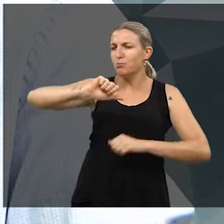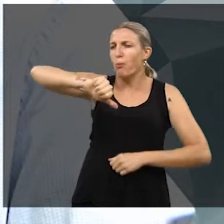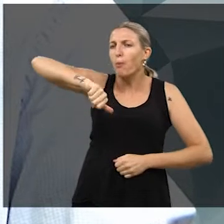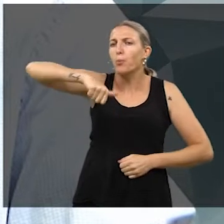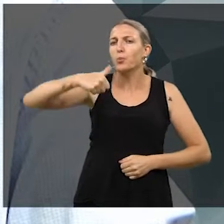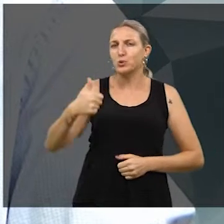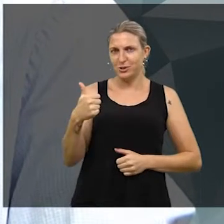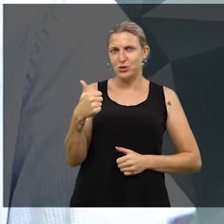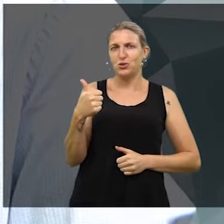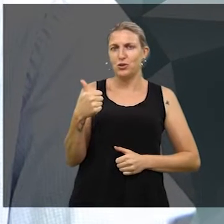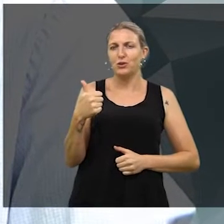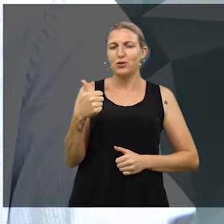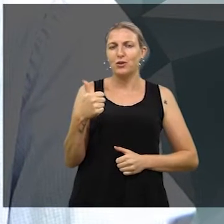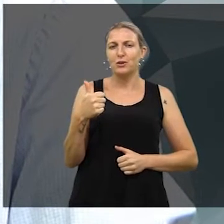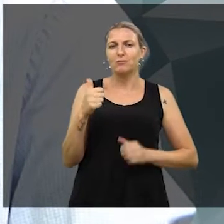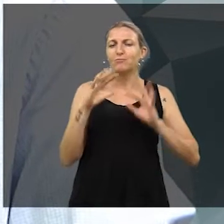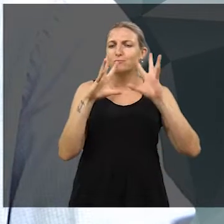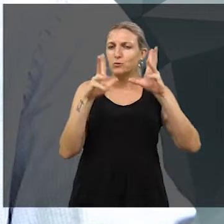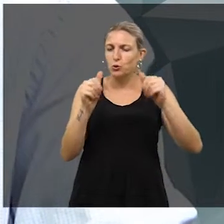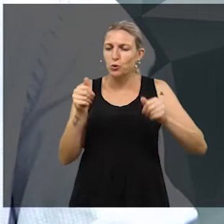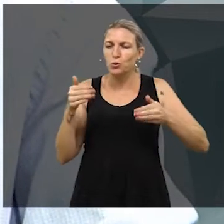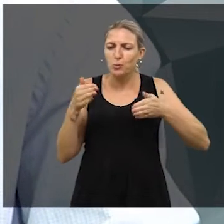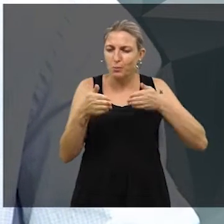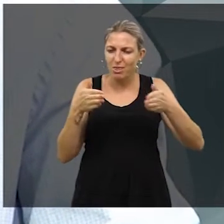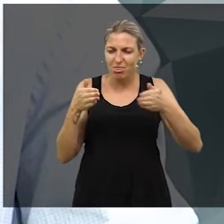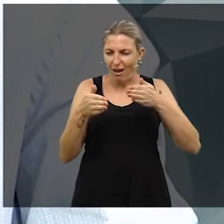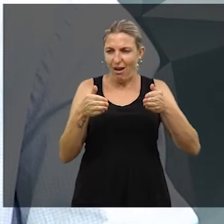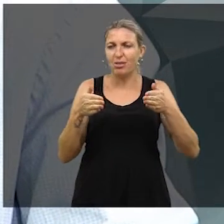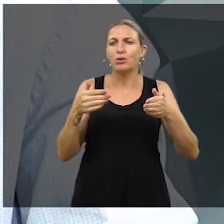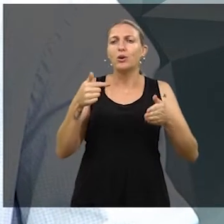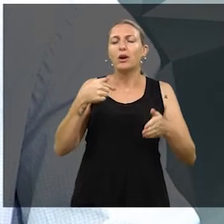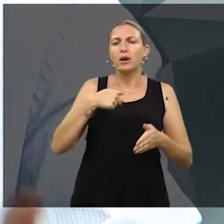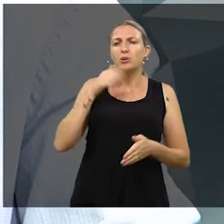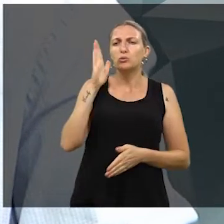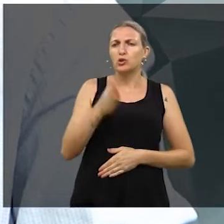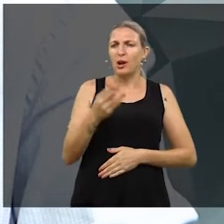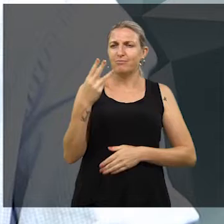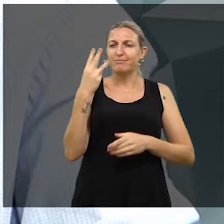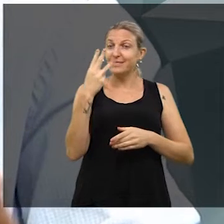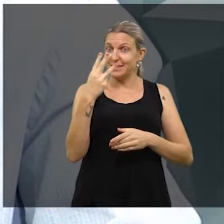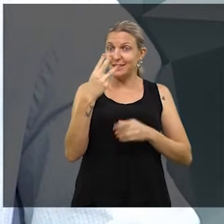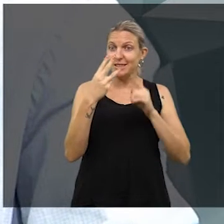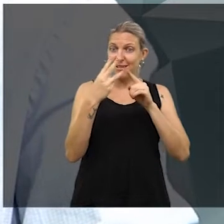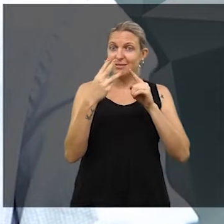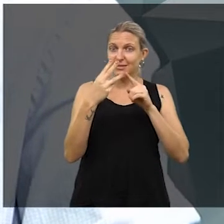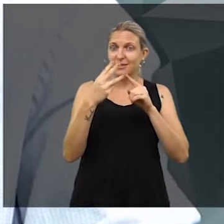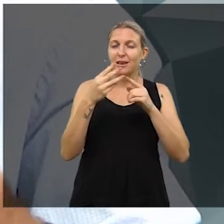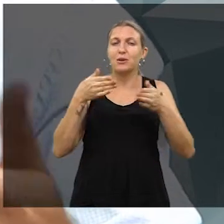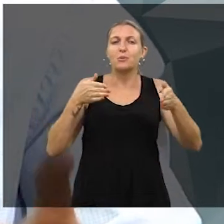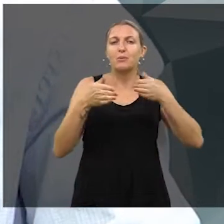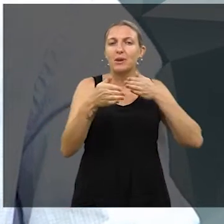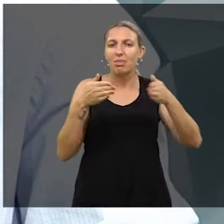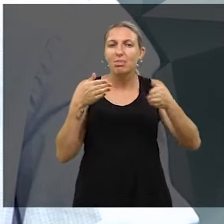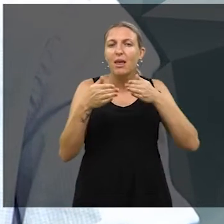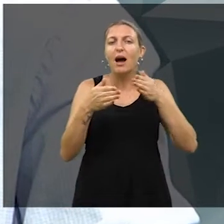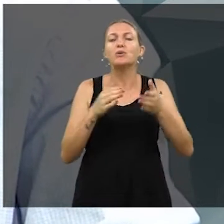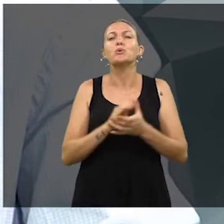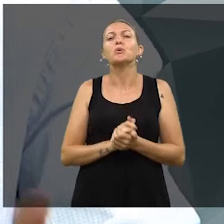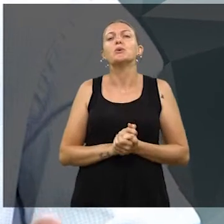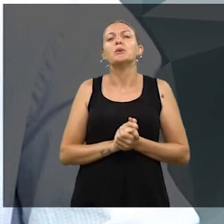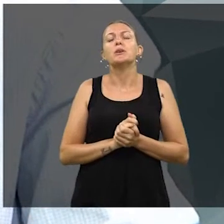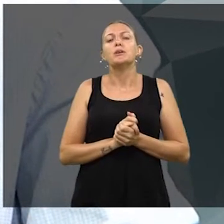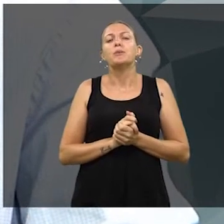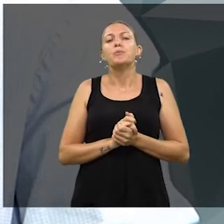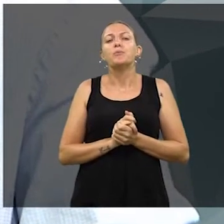positiva. Todo mandato, eu estou no terceiro mandato já, né, o primeiro fui suplente, mas assumi, depois tive o segundo